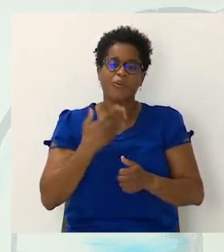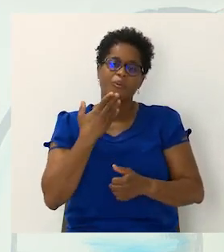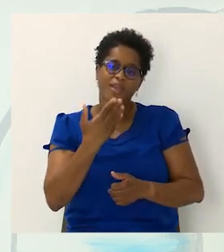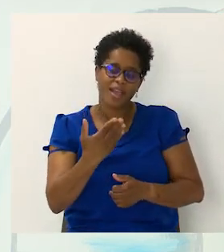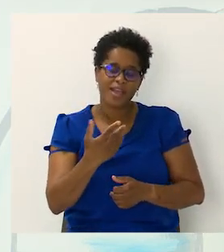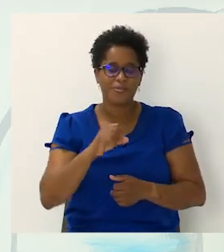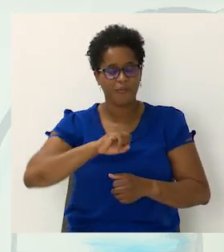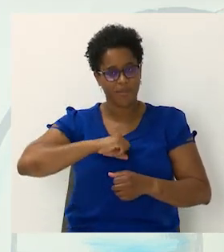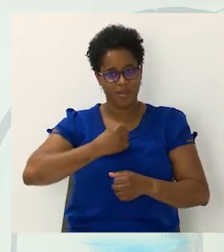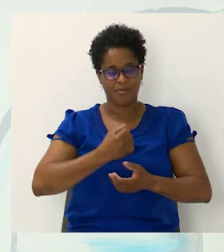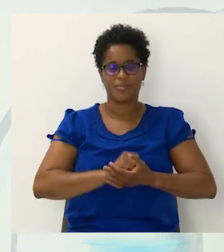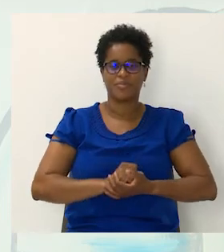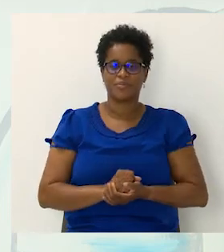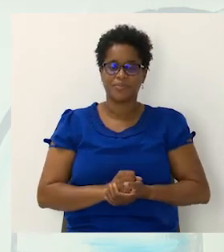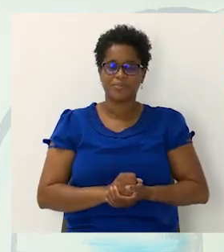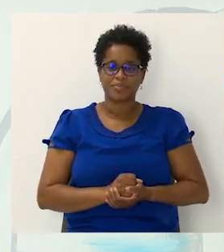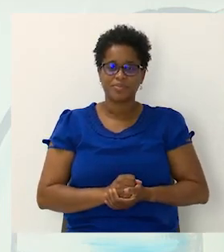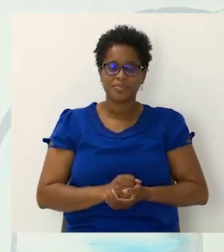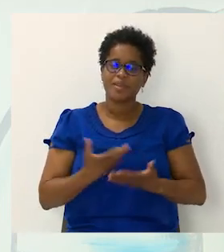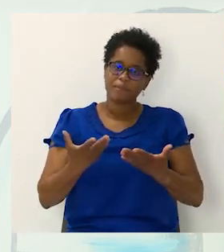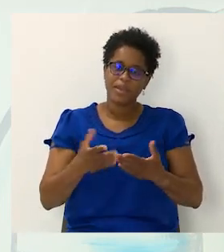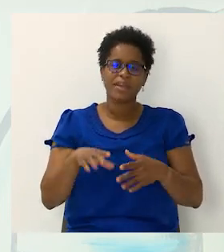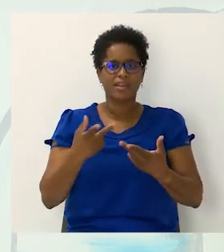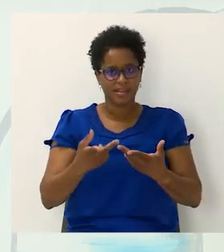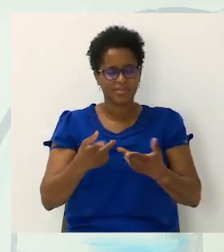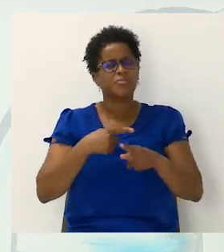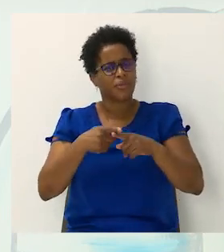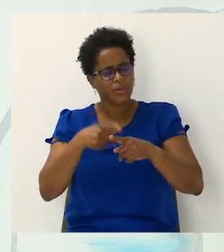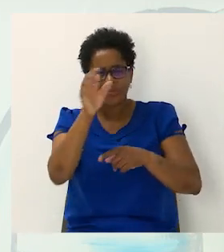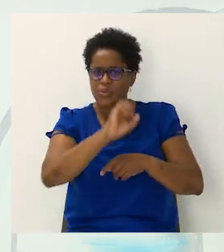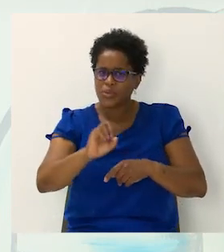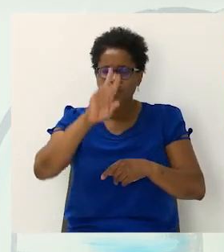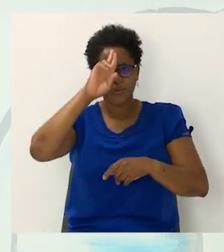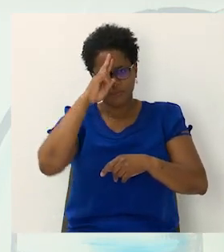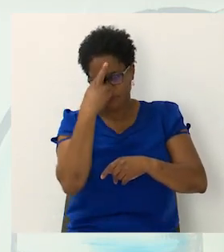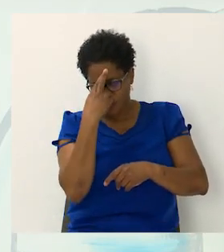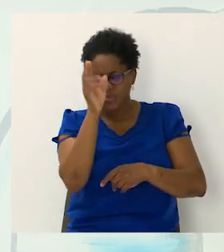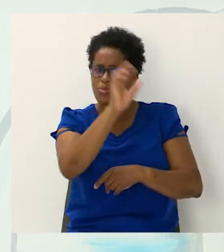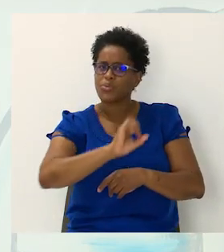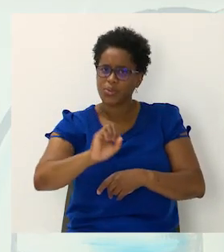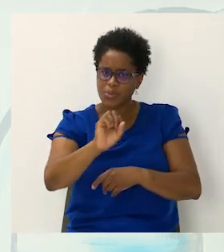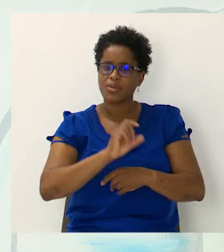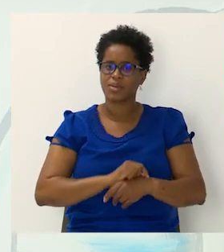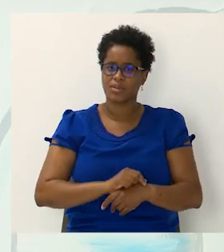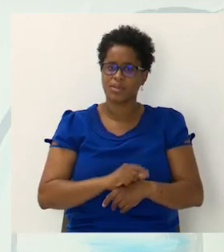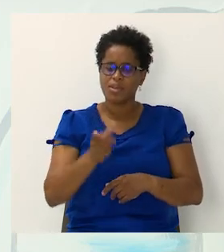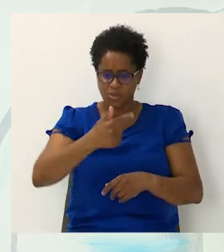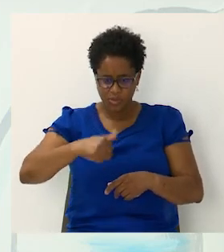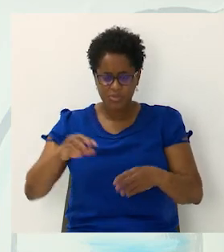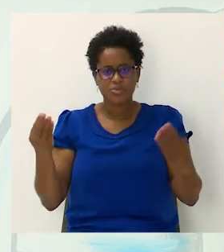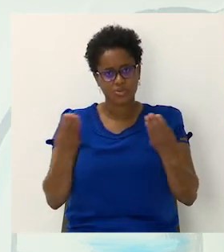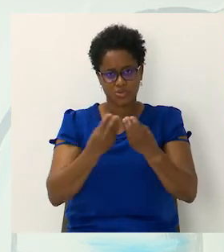obrigado pela sua dedicação, esforço. Tanto estamos